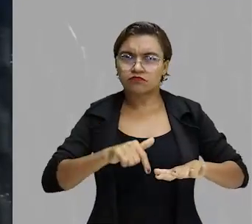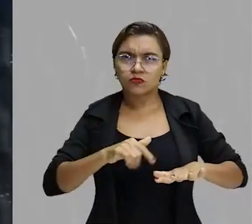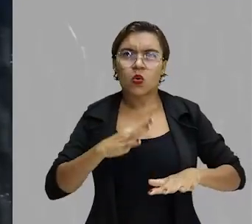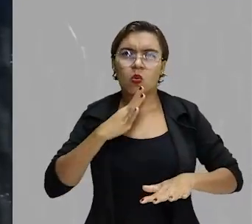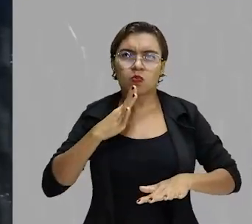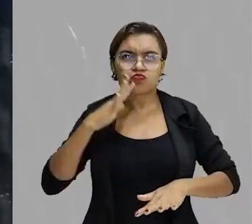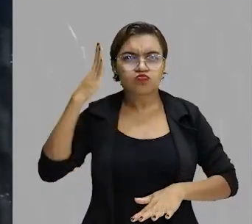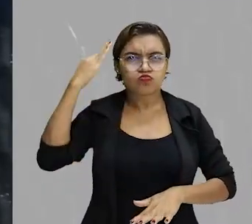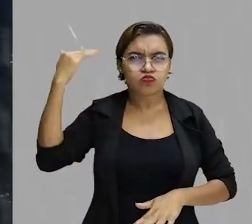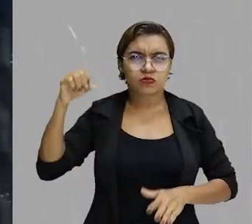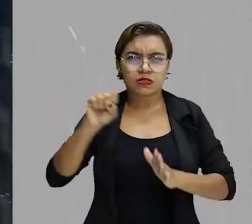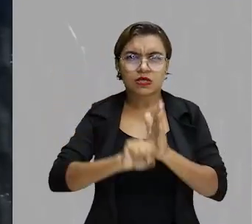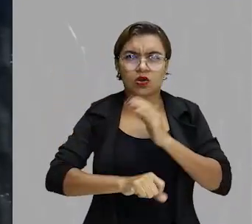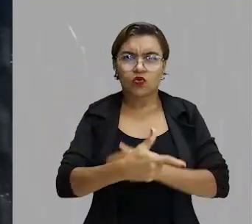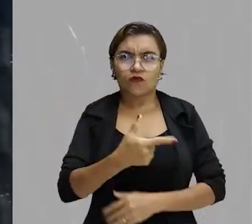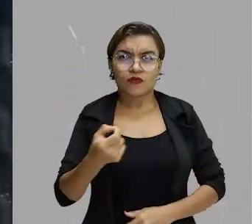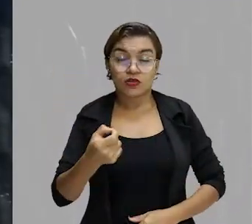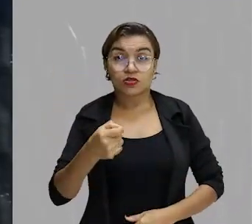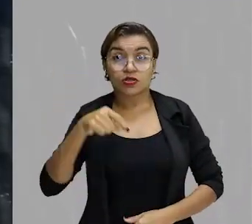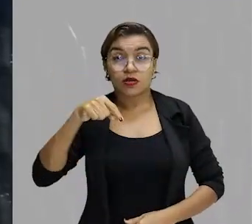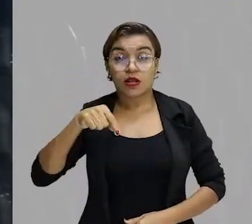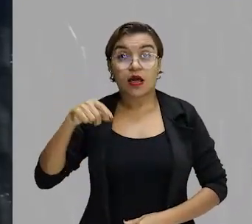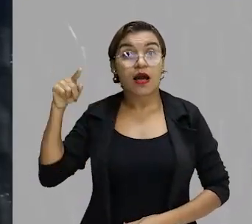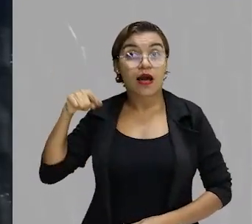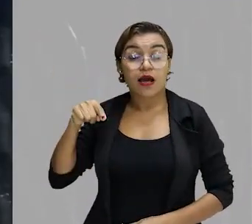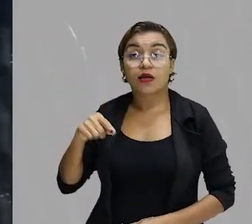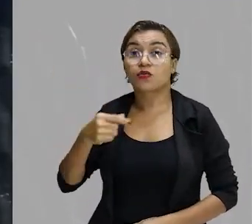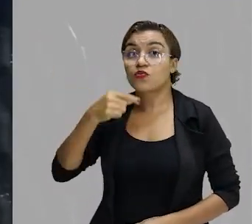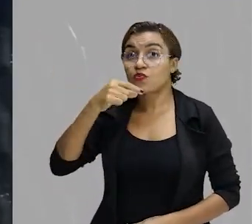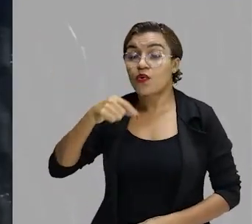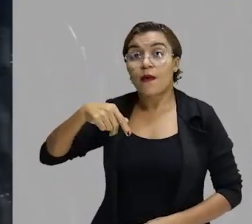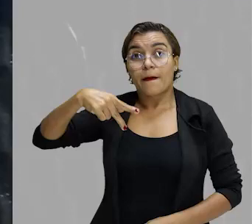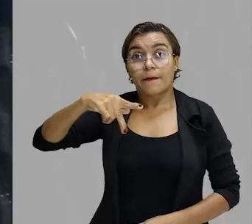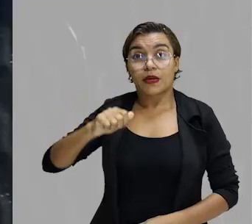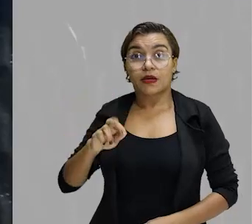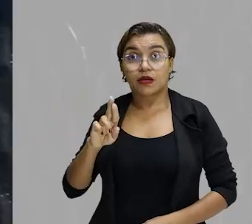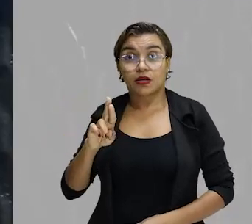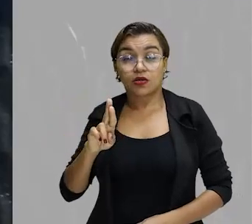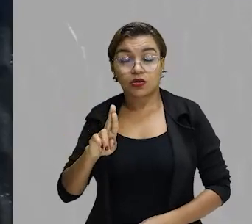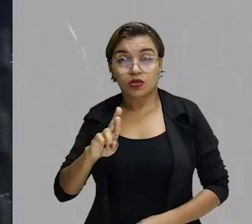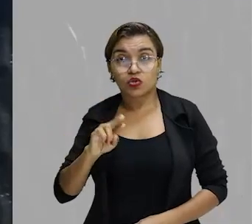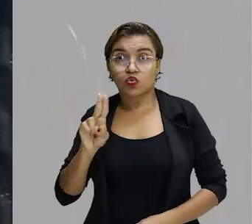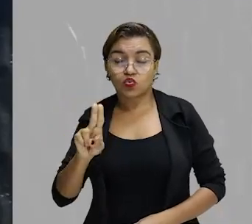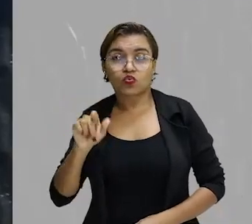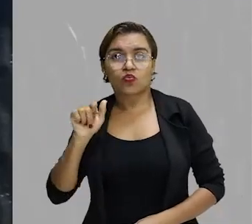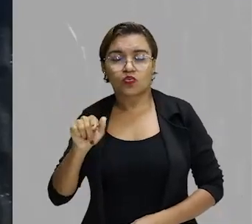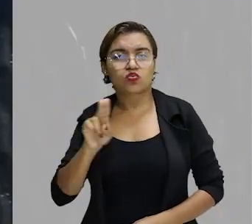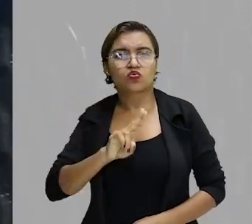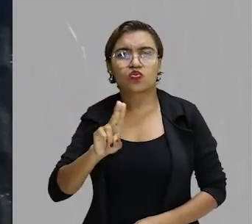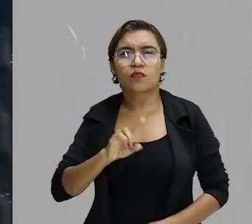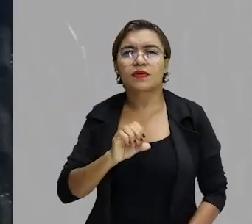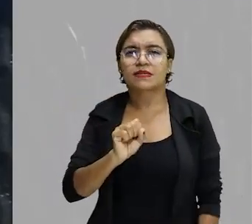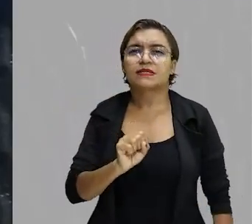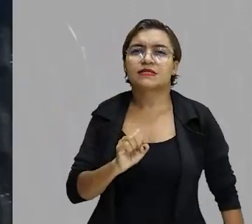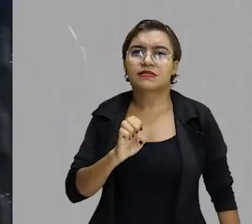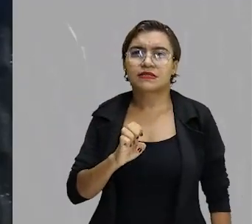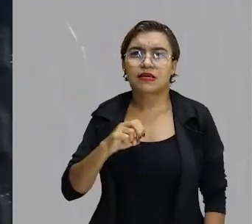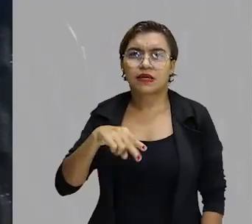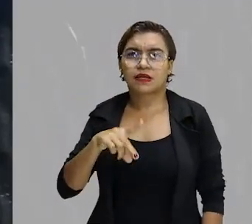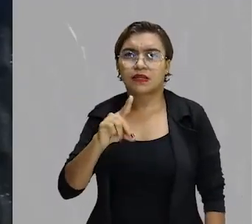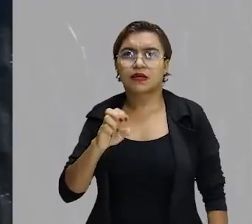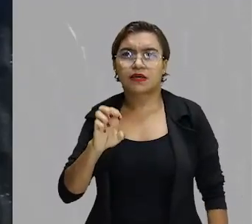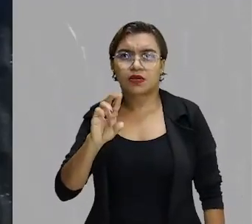na segunda metade do século XX aqui no Peru, na América Latina, chamado de Sendero Luminoso.